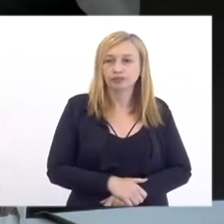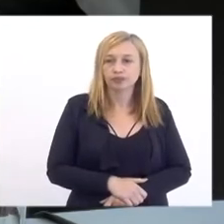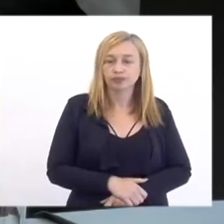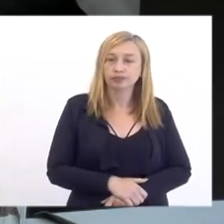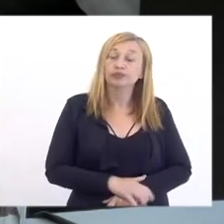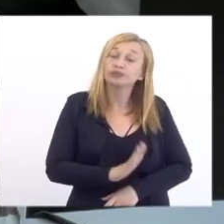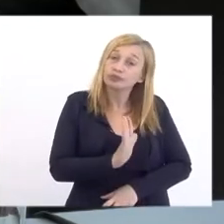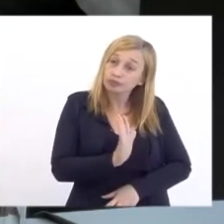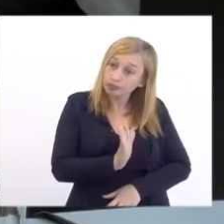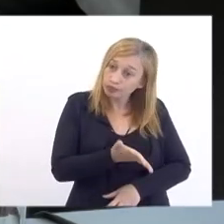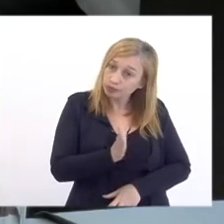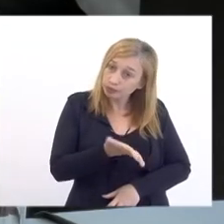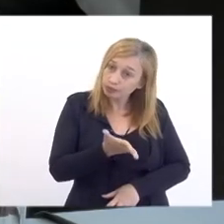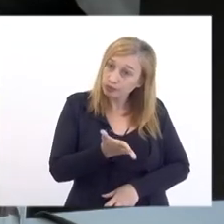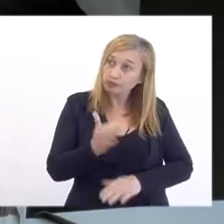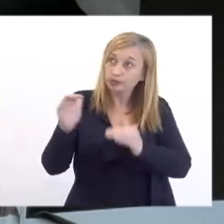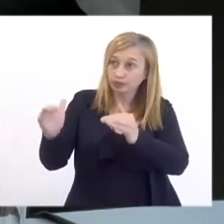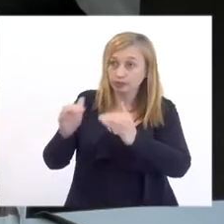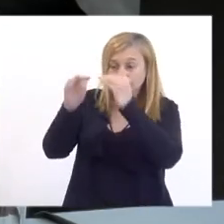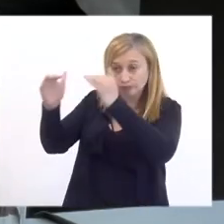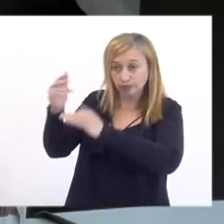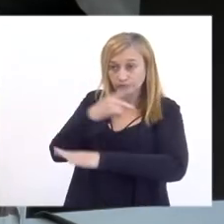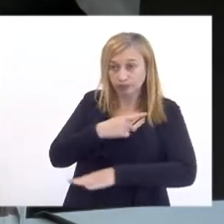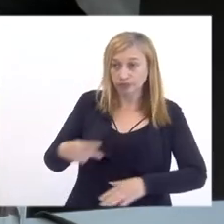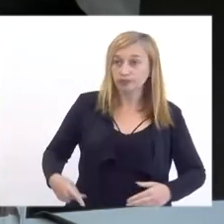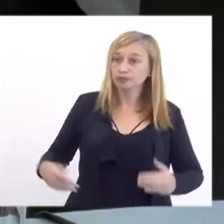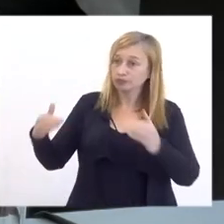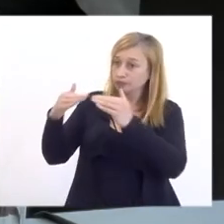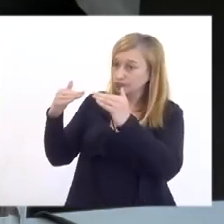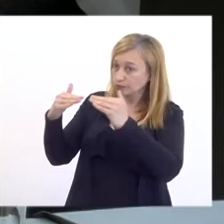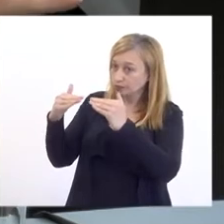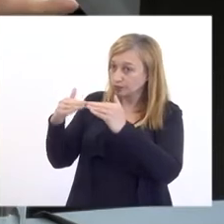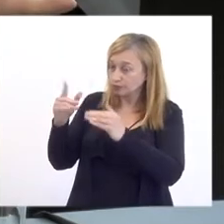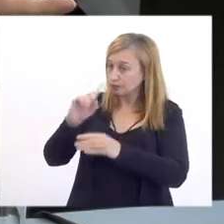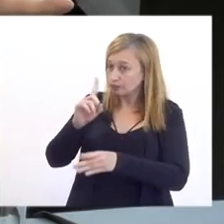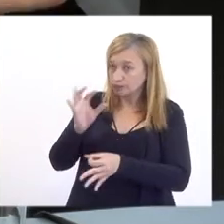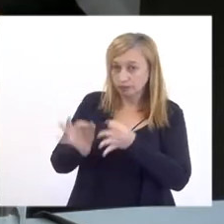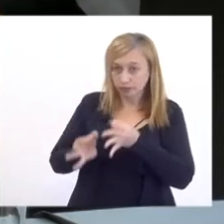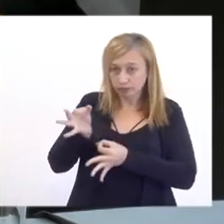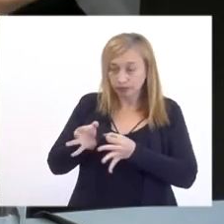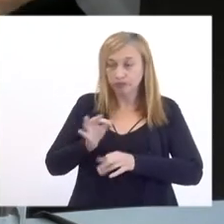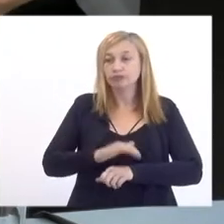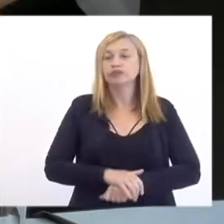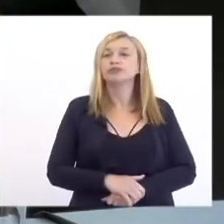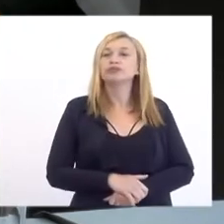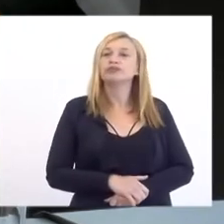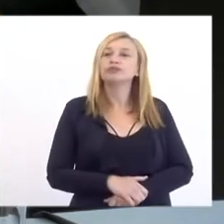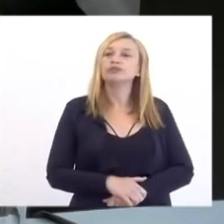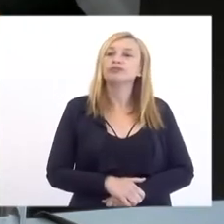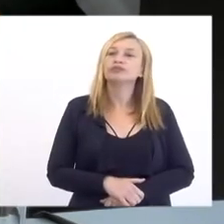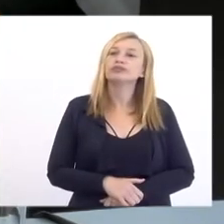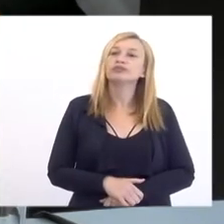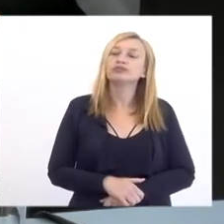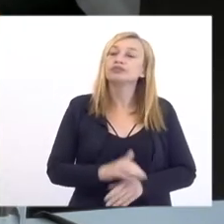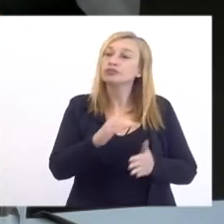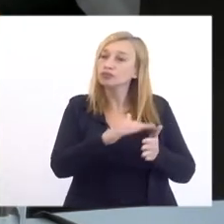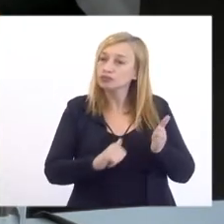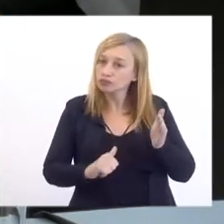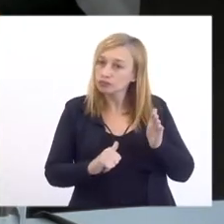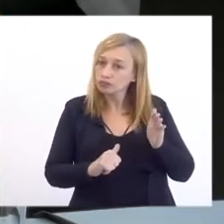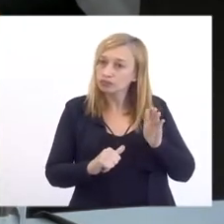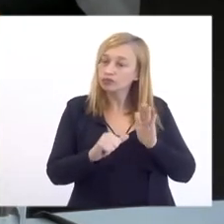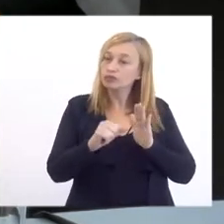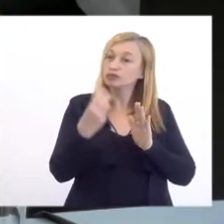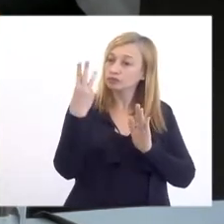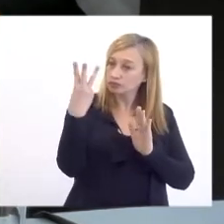já que tive de Vossa Excelência a concordância que não é em jurídico, eu retiro